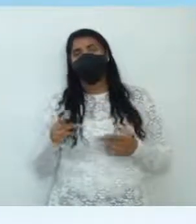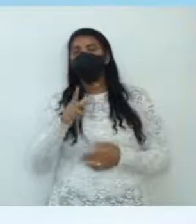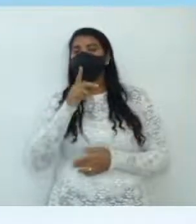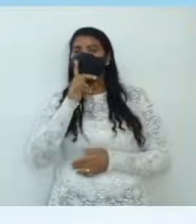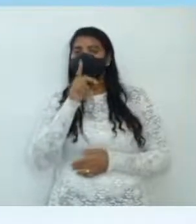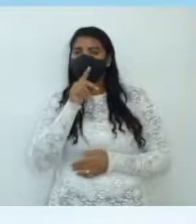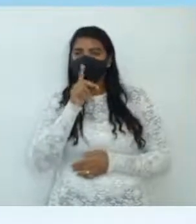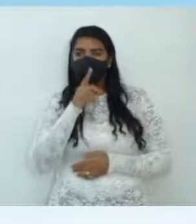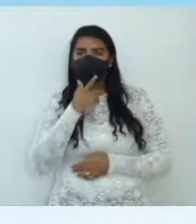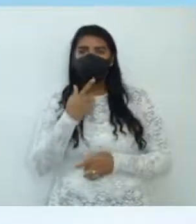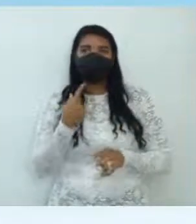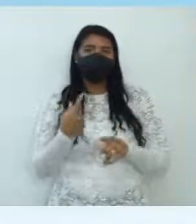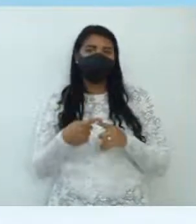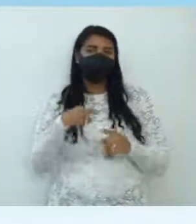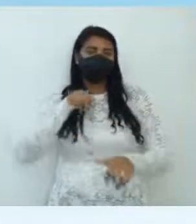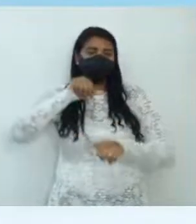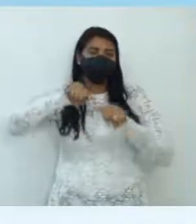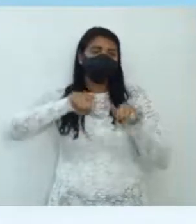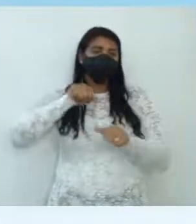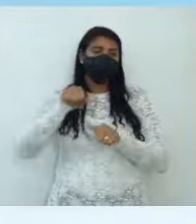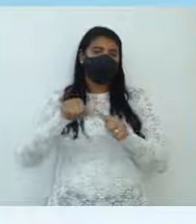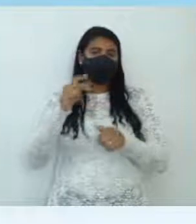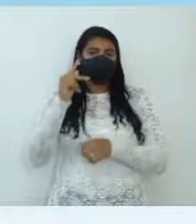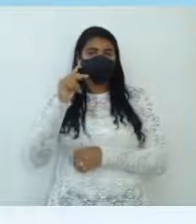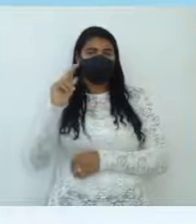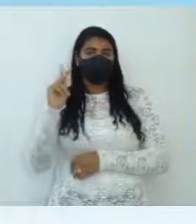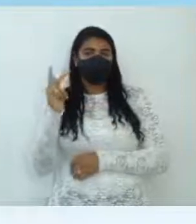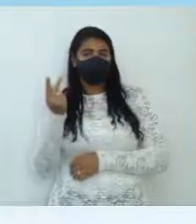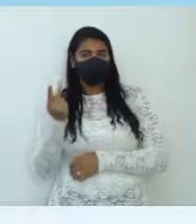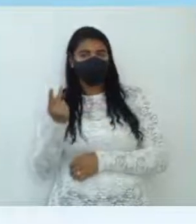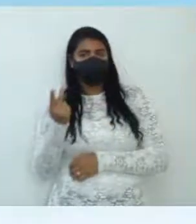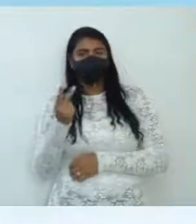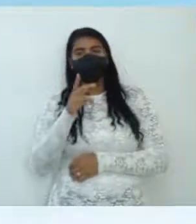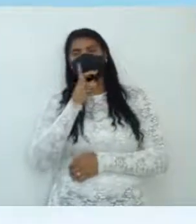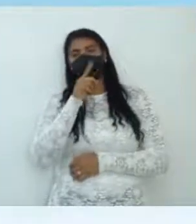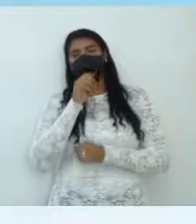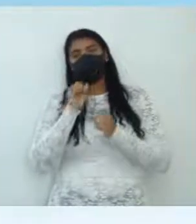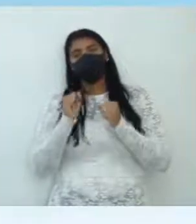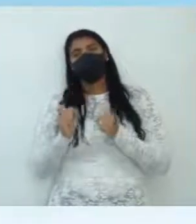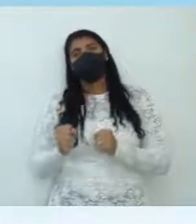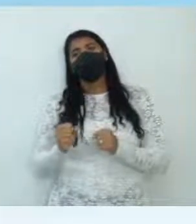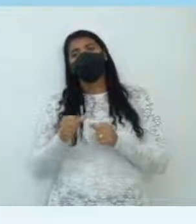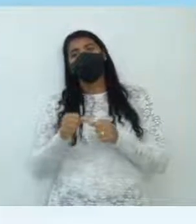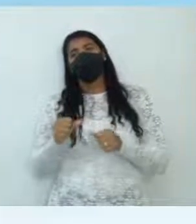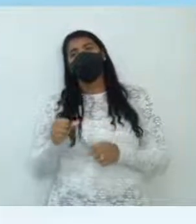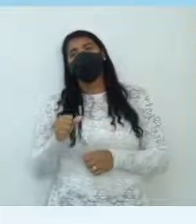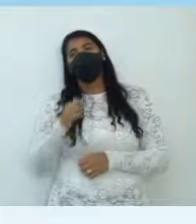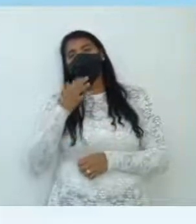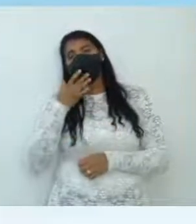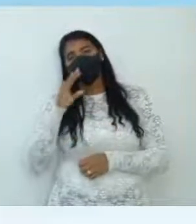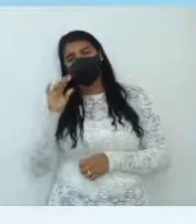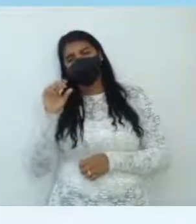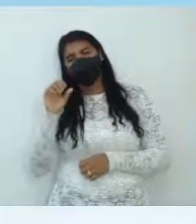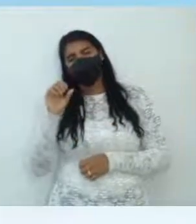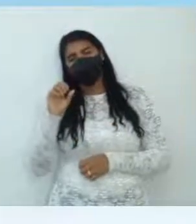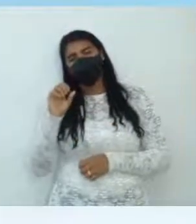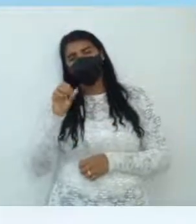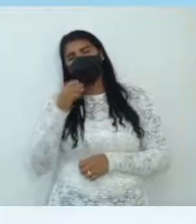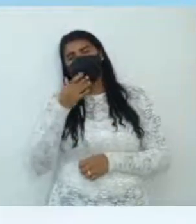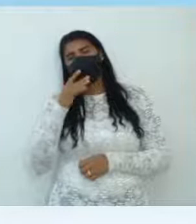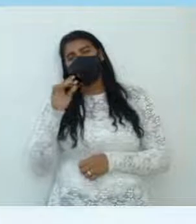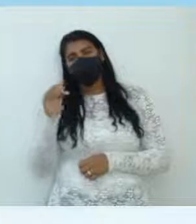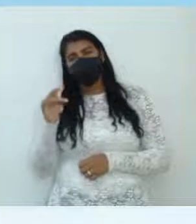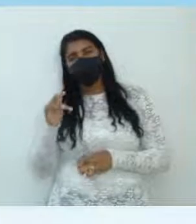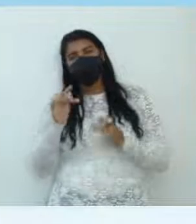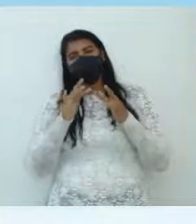água, porque vai alterar o seu pH, a água ela pode ficar mais ácida. Temos a